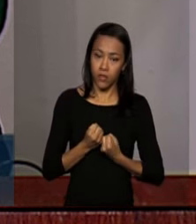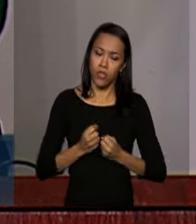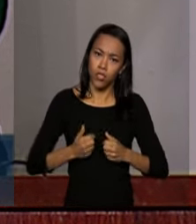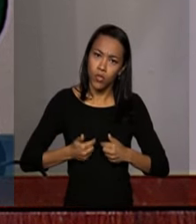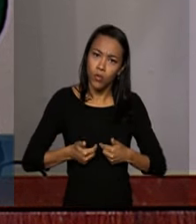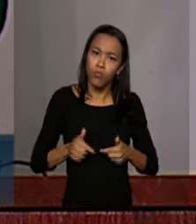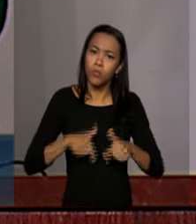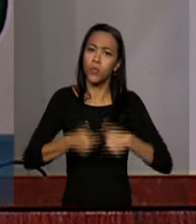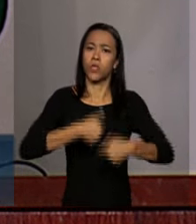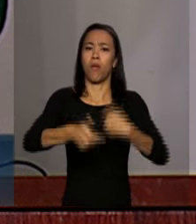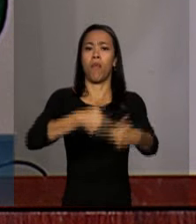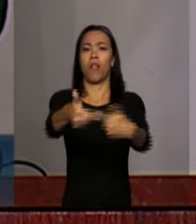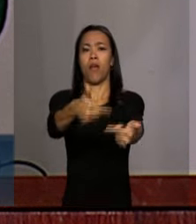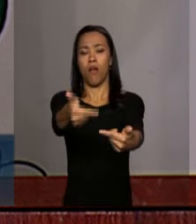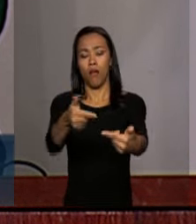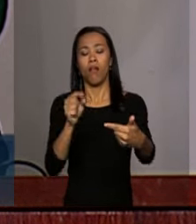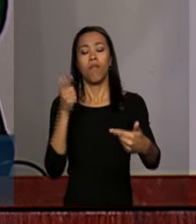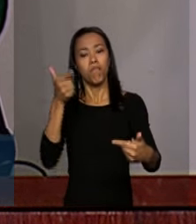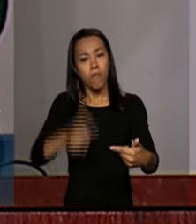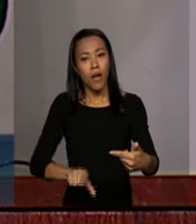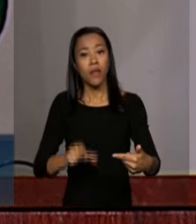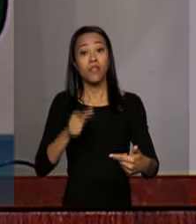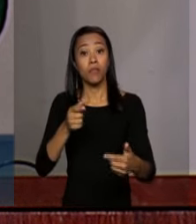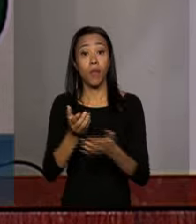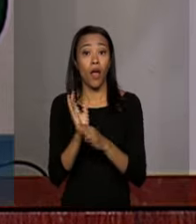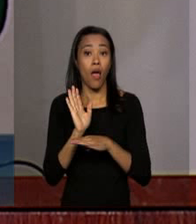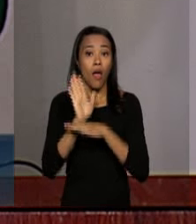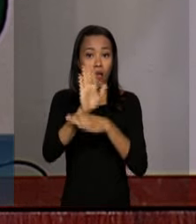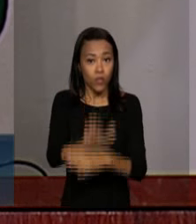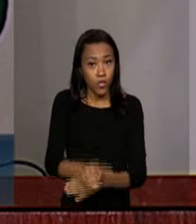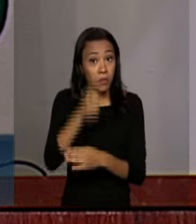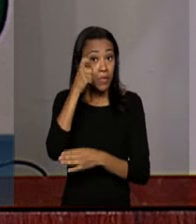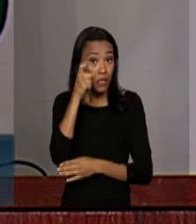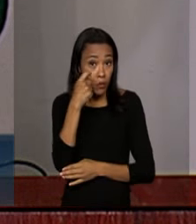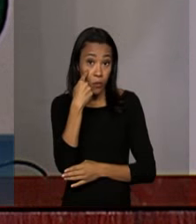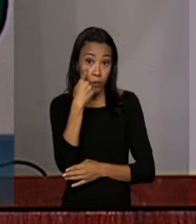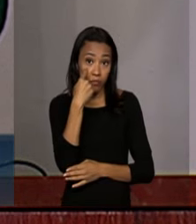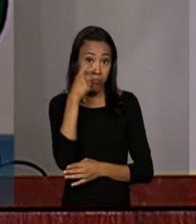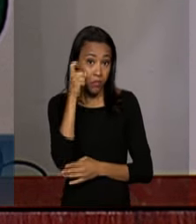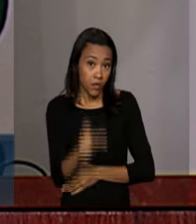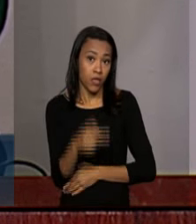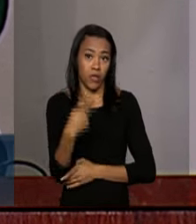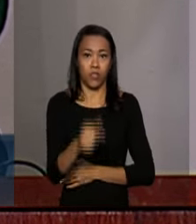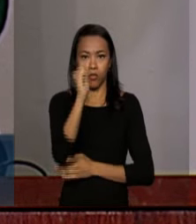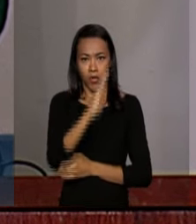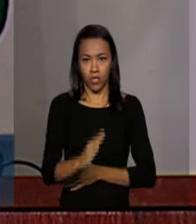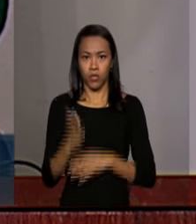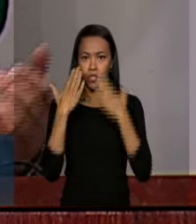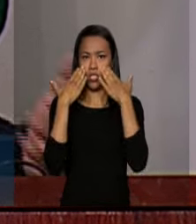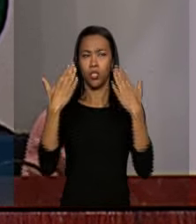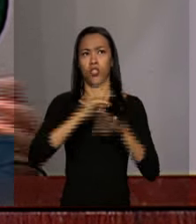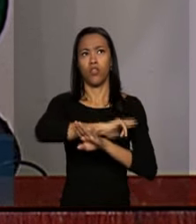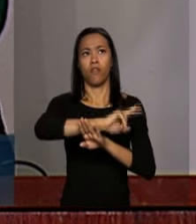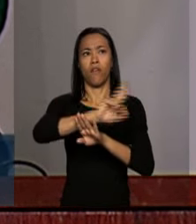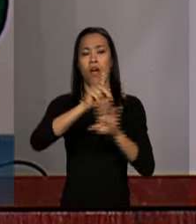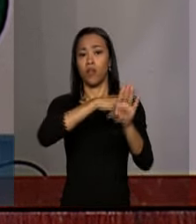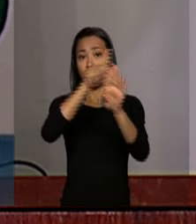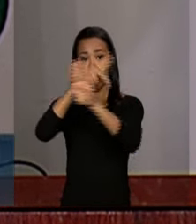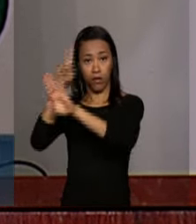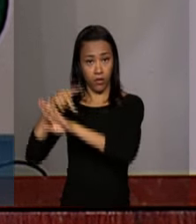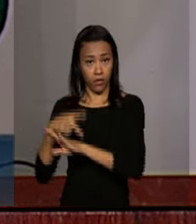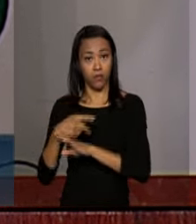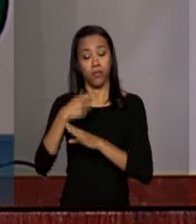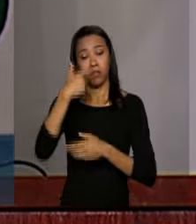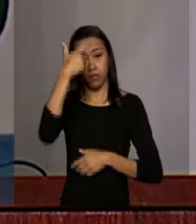trabalhar incessantemente para promover os interesses do Brasil perante as demais nações do mundo. Missão da qual muito nos